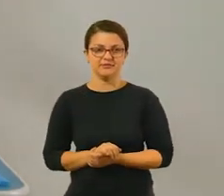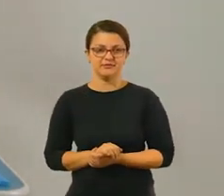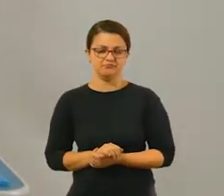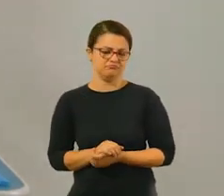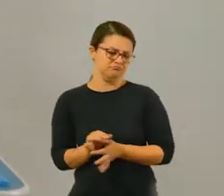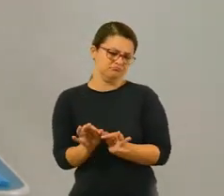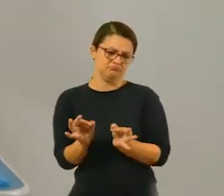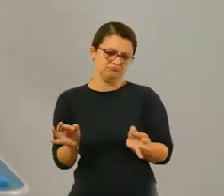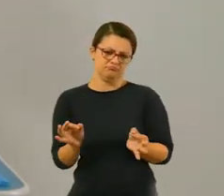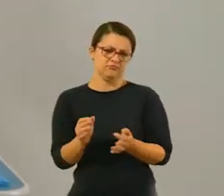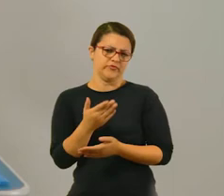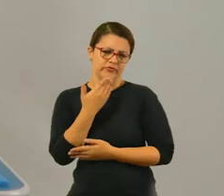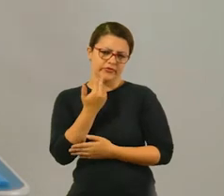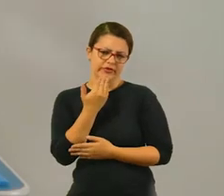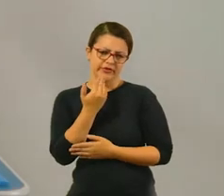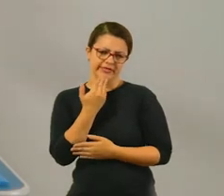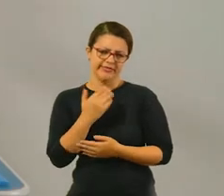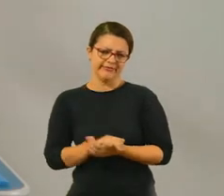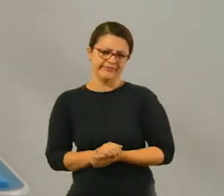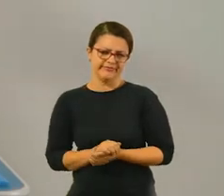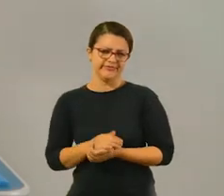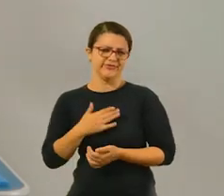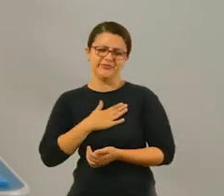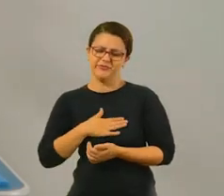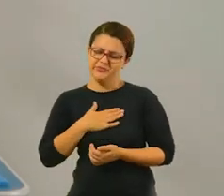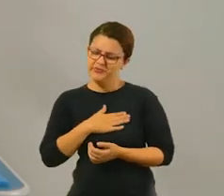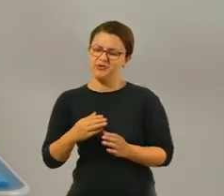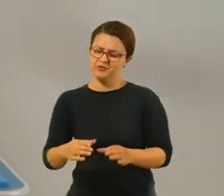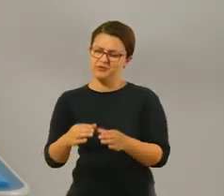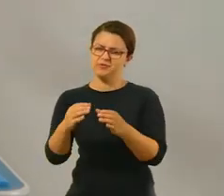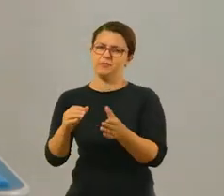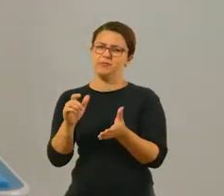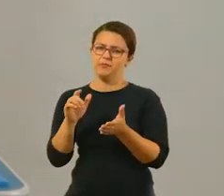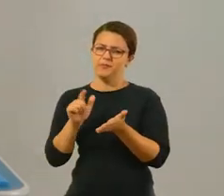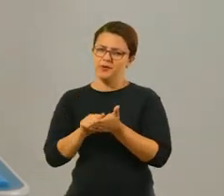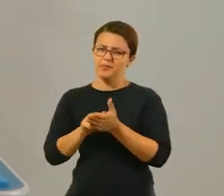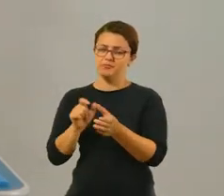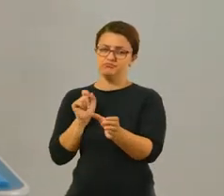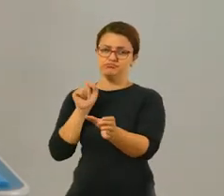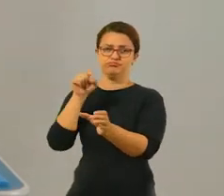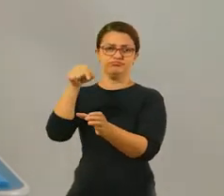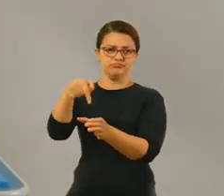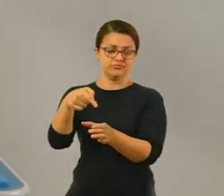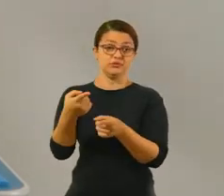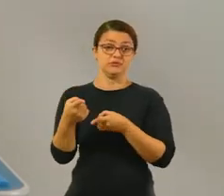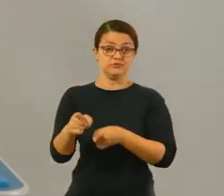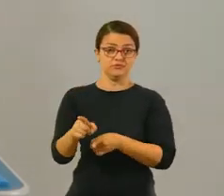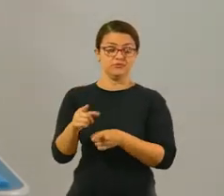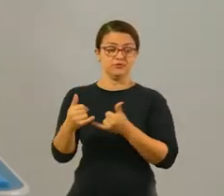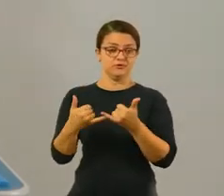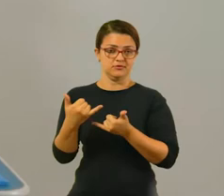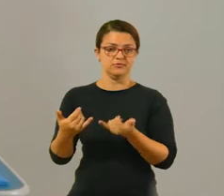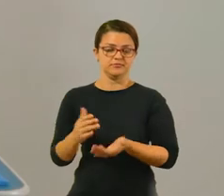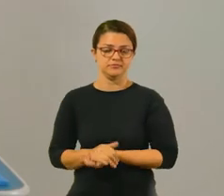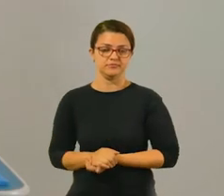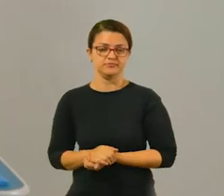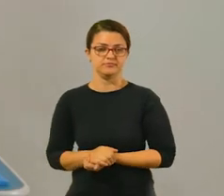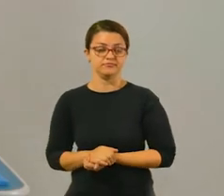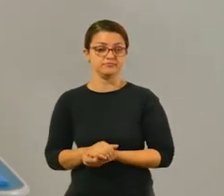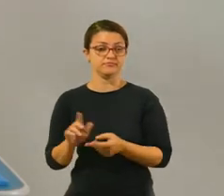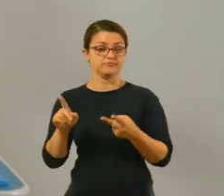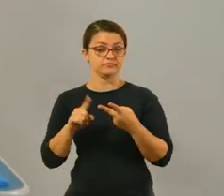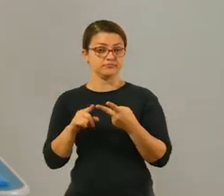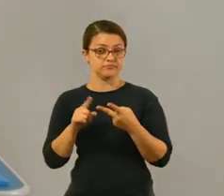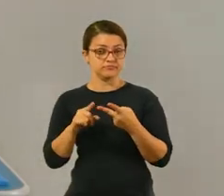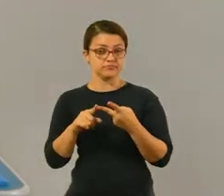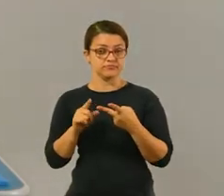que é 20 em inglês. Ok? Bem simples, bem fácil. Quem não gosta de jogar papel no cesto? Hã? Essa fica o desafio.